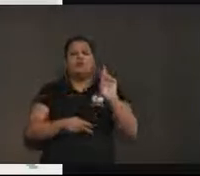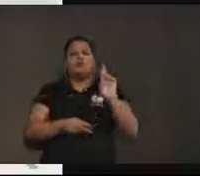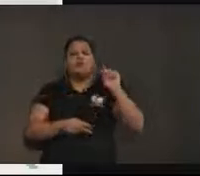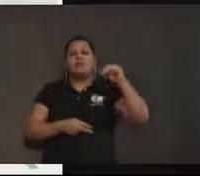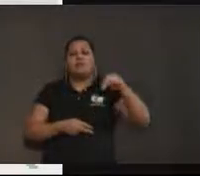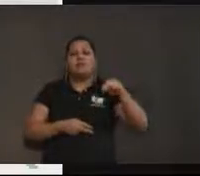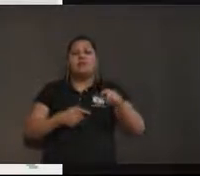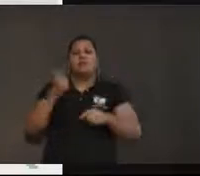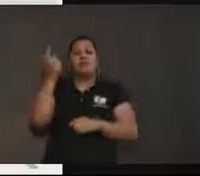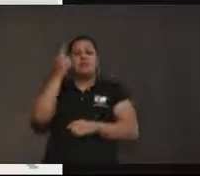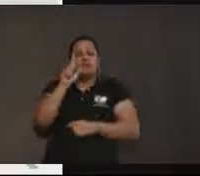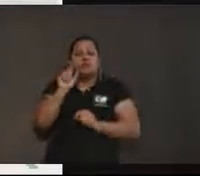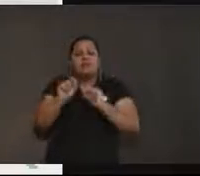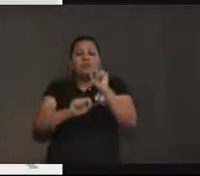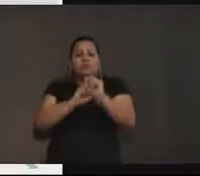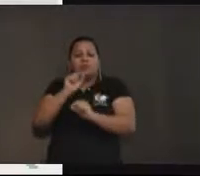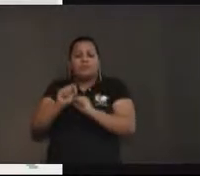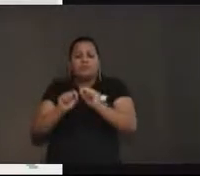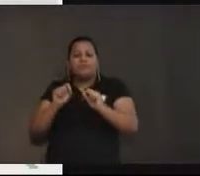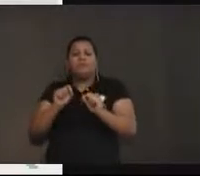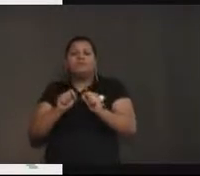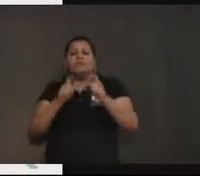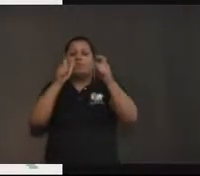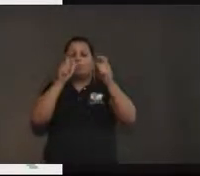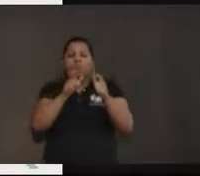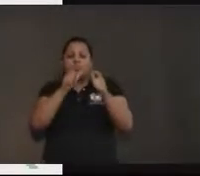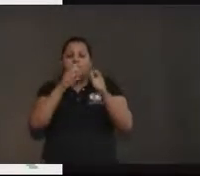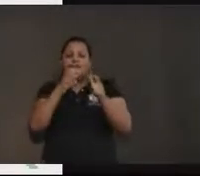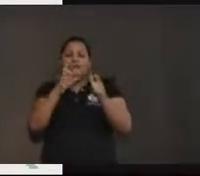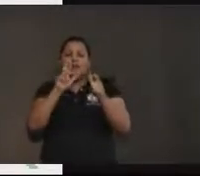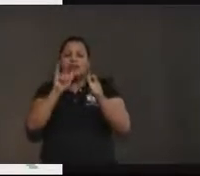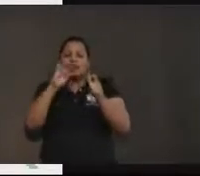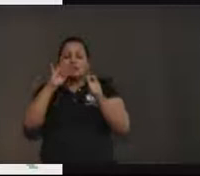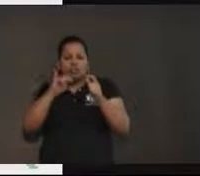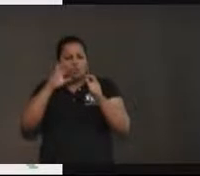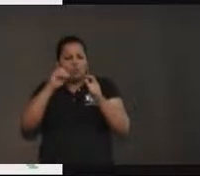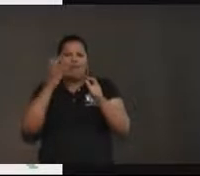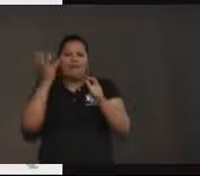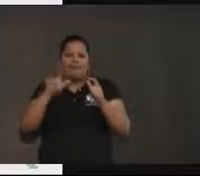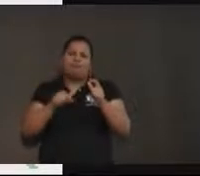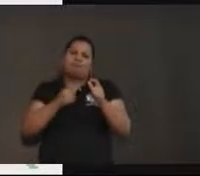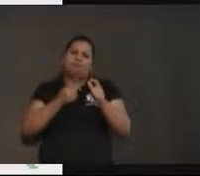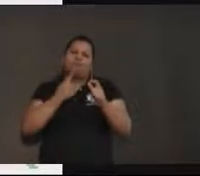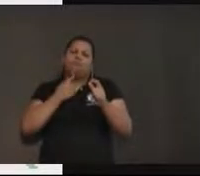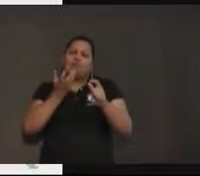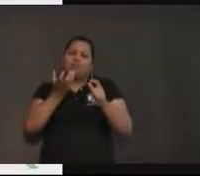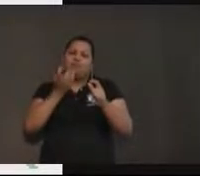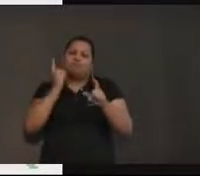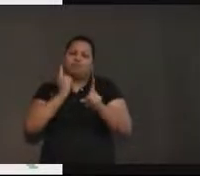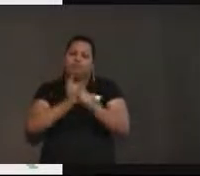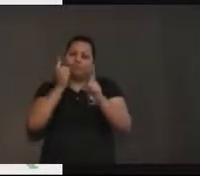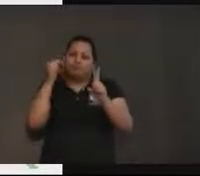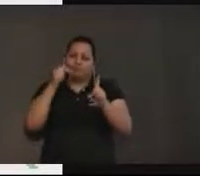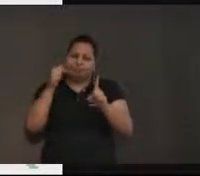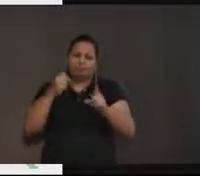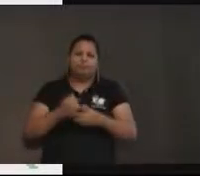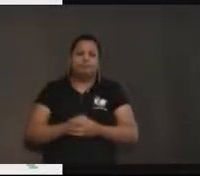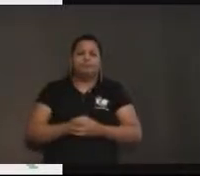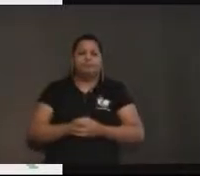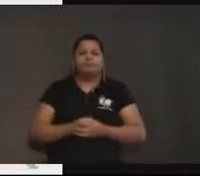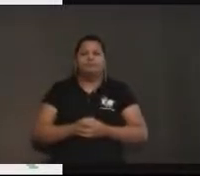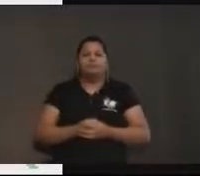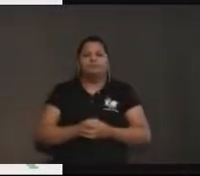poder ela ir para um ponto crítico que a gente está querendo vamos vão mostrar para vocês Isso é o que a gente chama de convergir